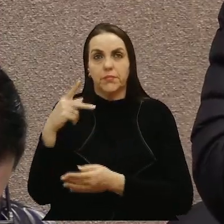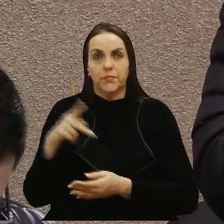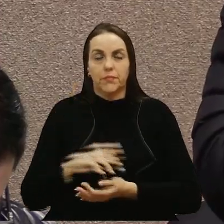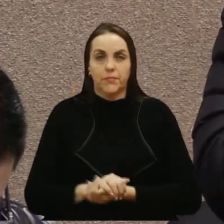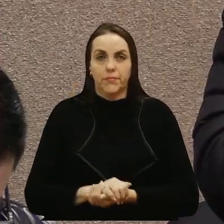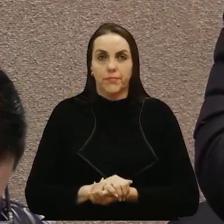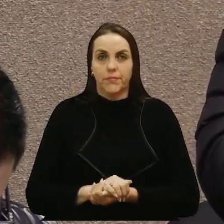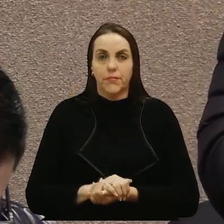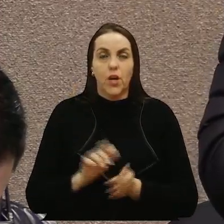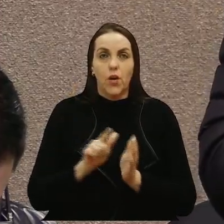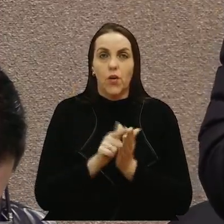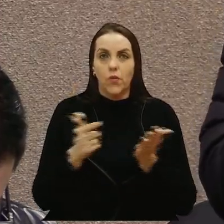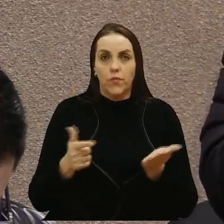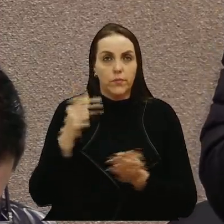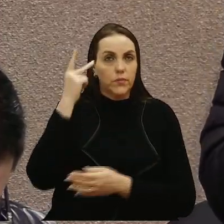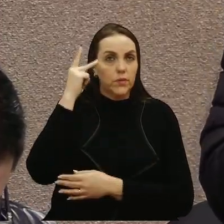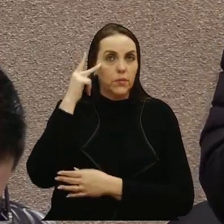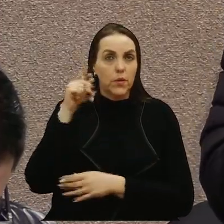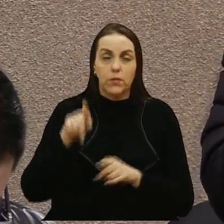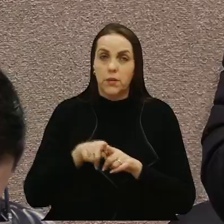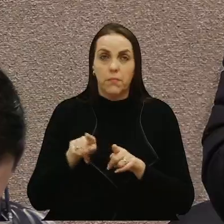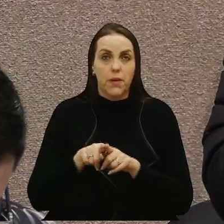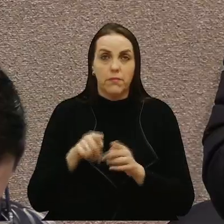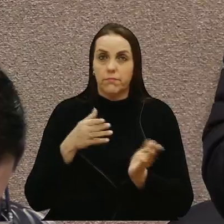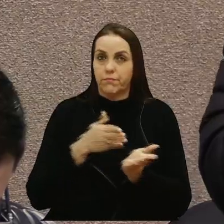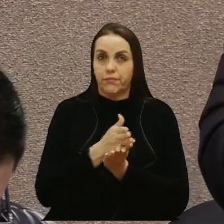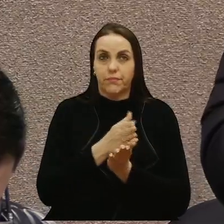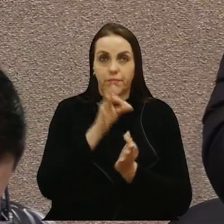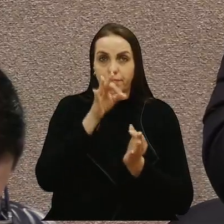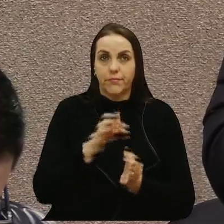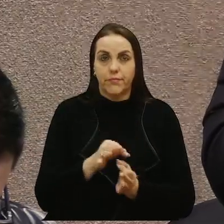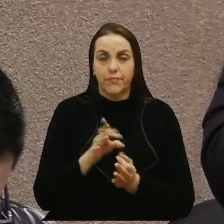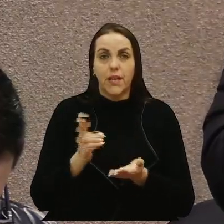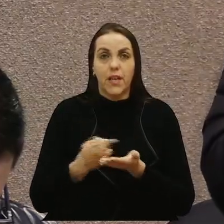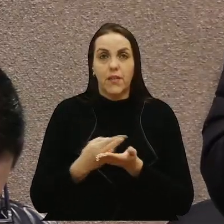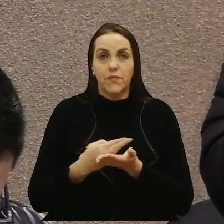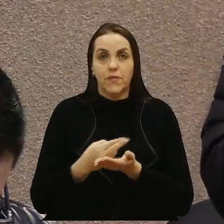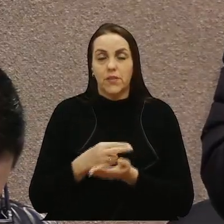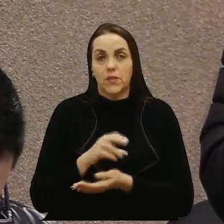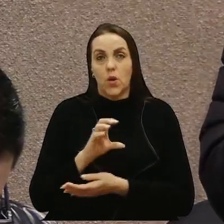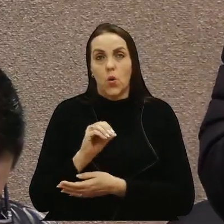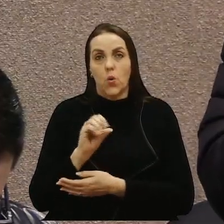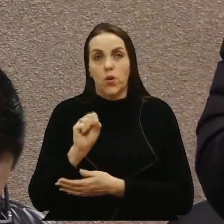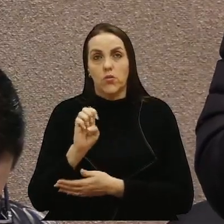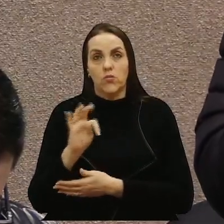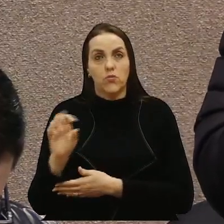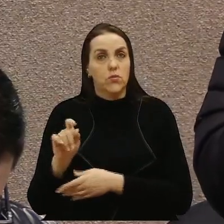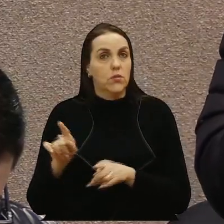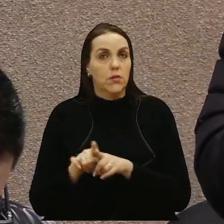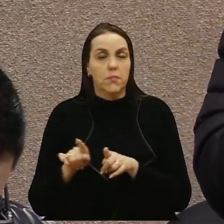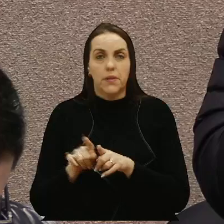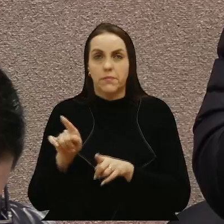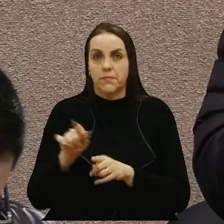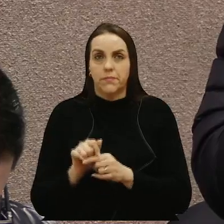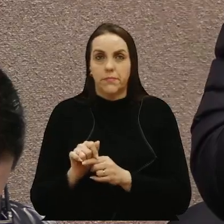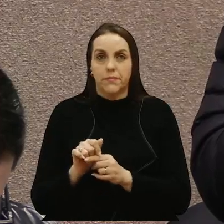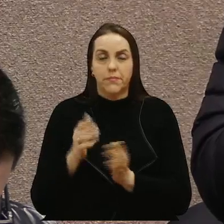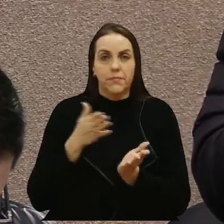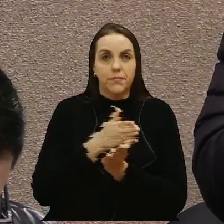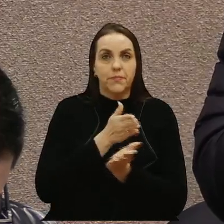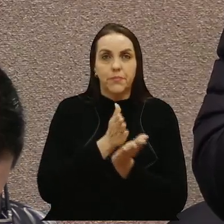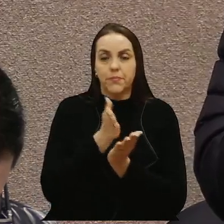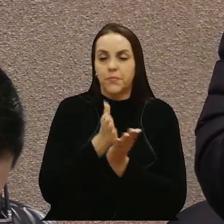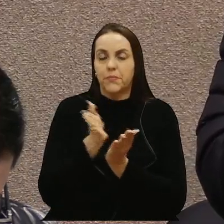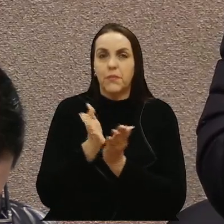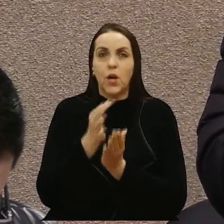lá a Folha de São Paulo coloca o viés dela, a Revista Oeste coloca o viés dela. A gente gostaria de ter